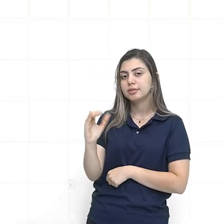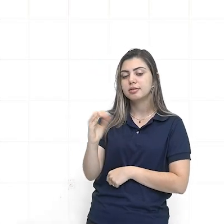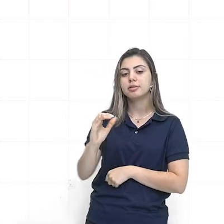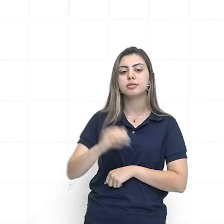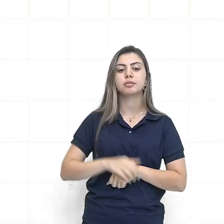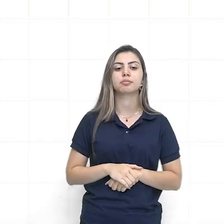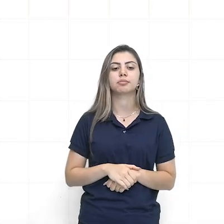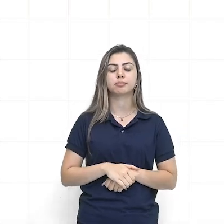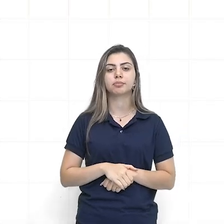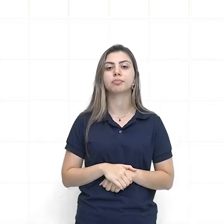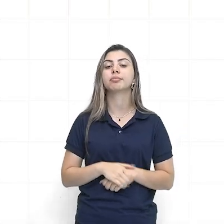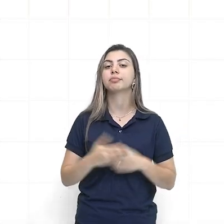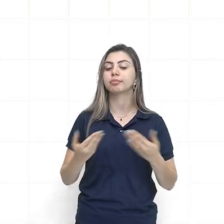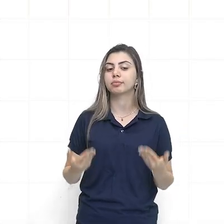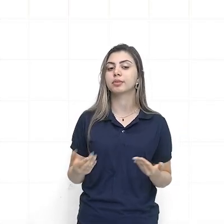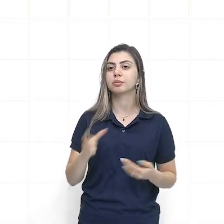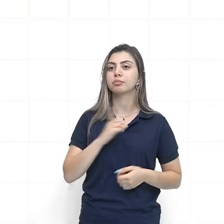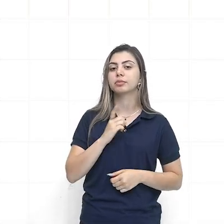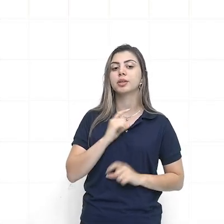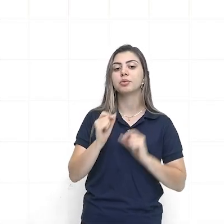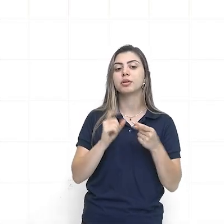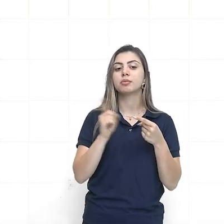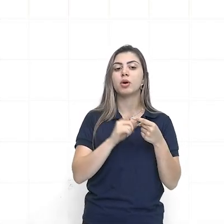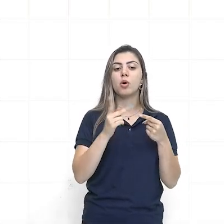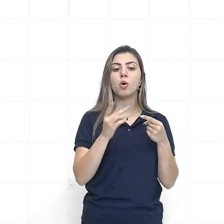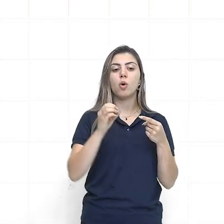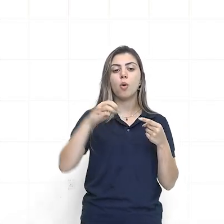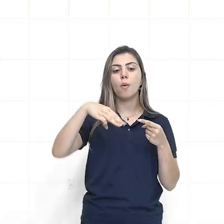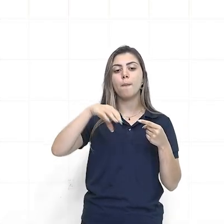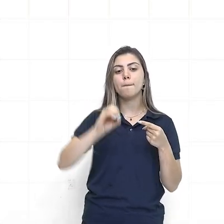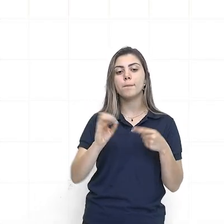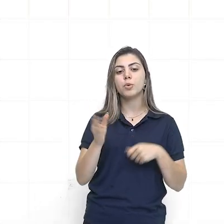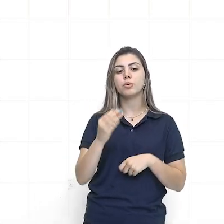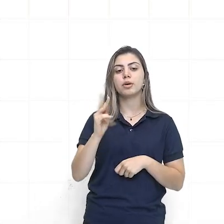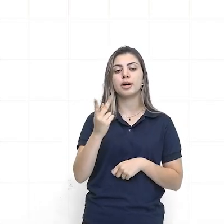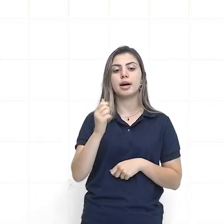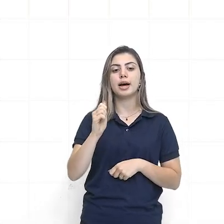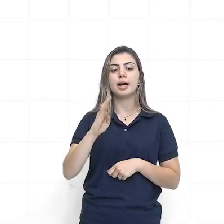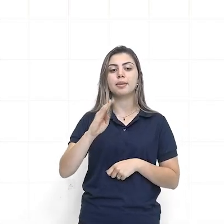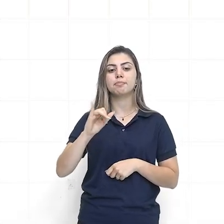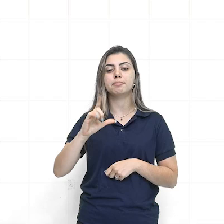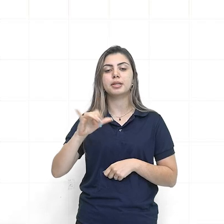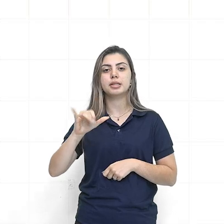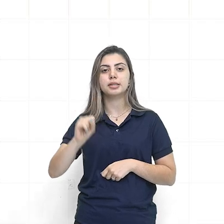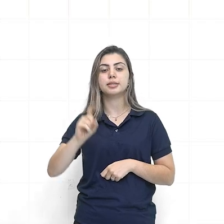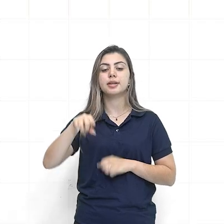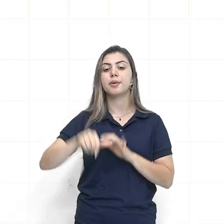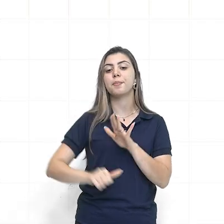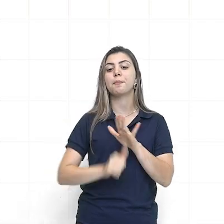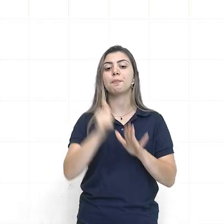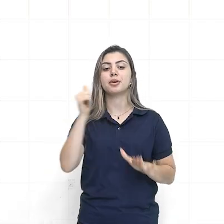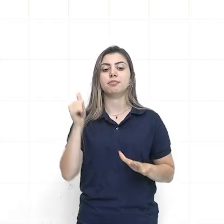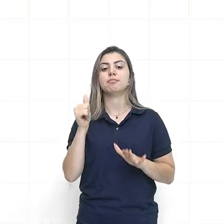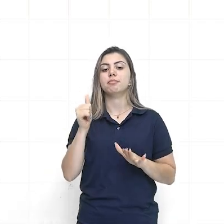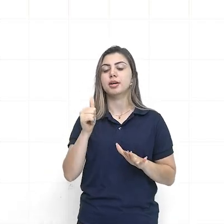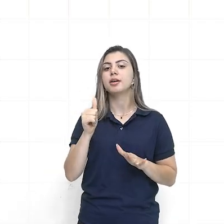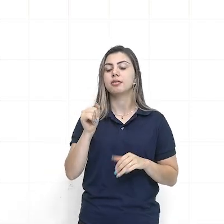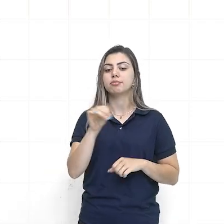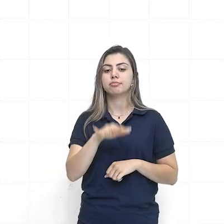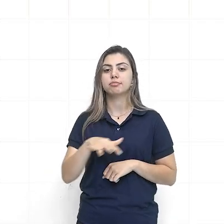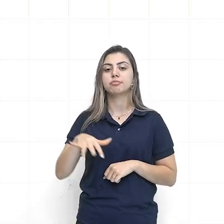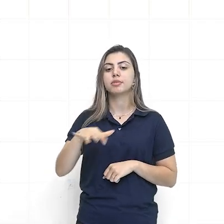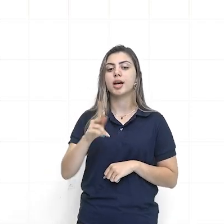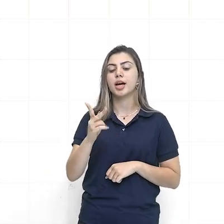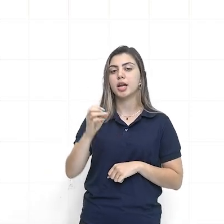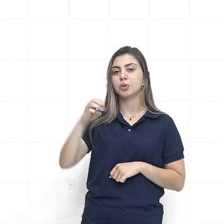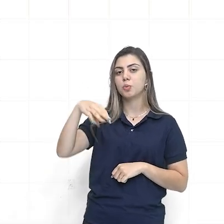ciência. E nós temos aí, não é mesmo, o Homo habilis. Ele é considerado o primeiro representante do